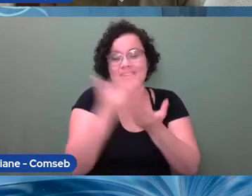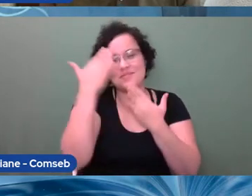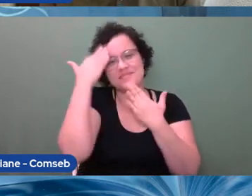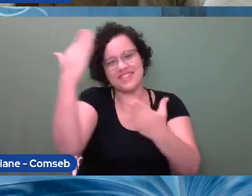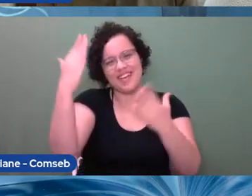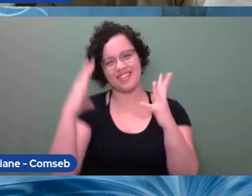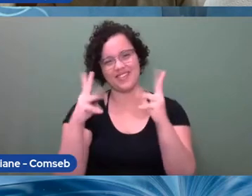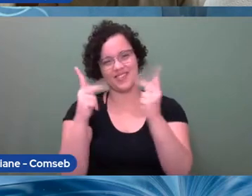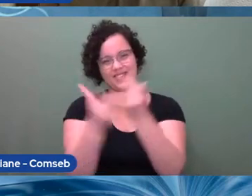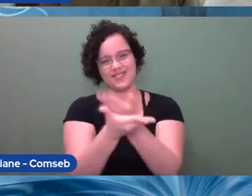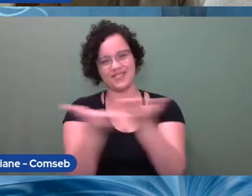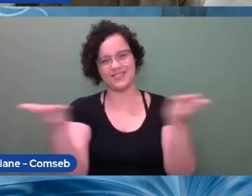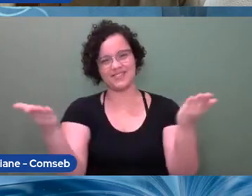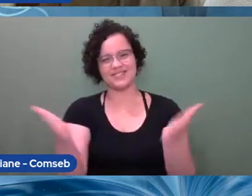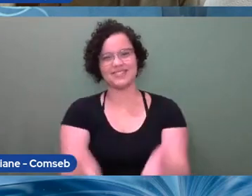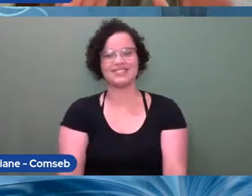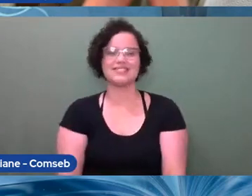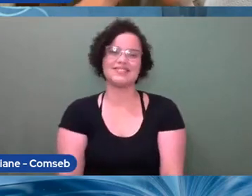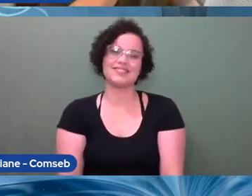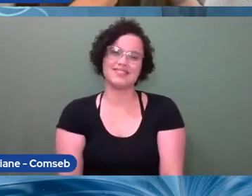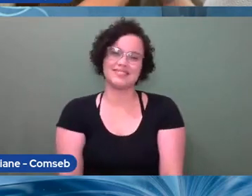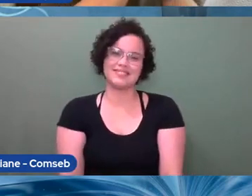todos.